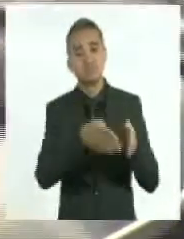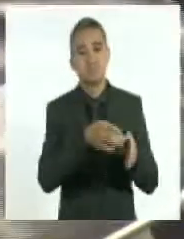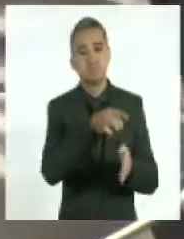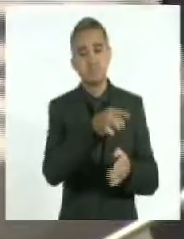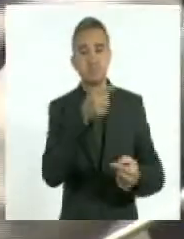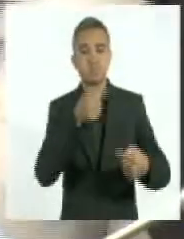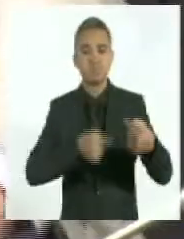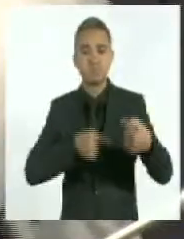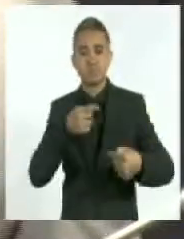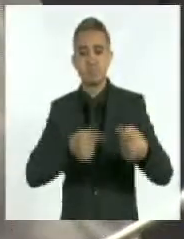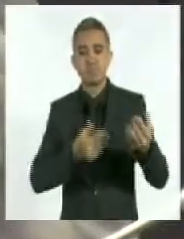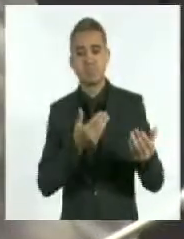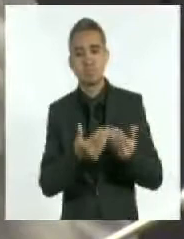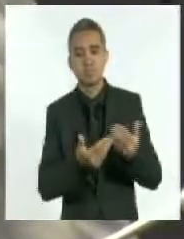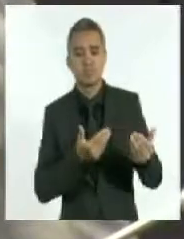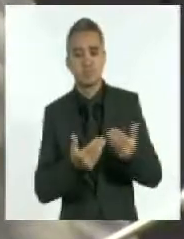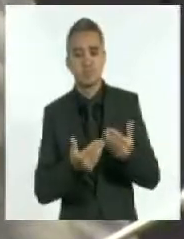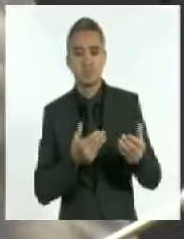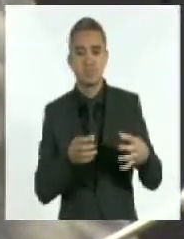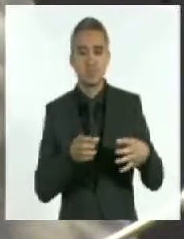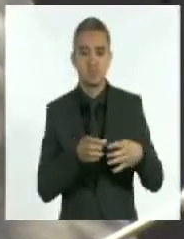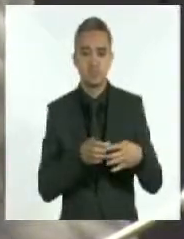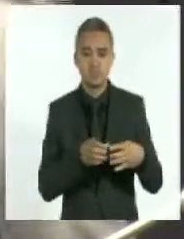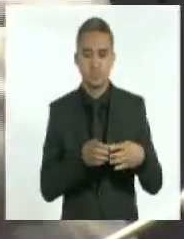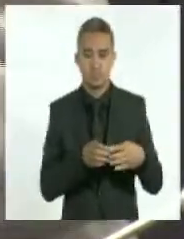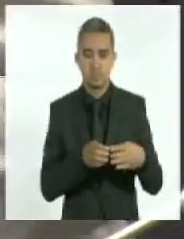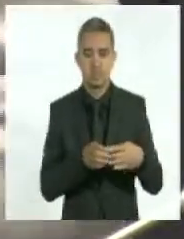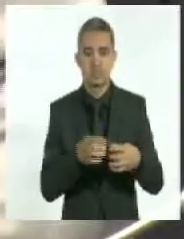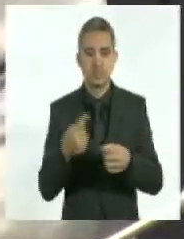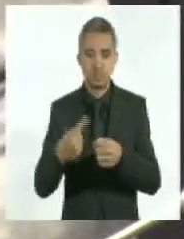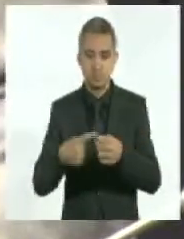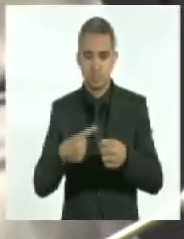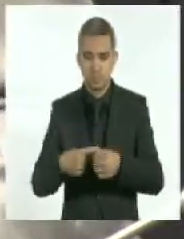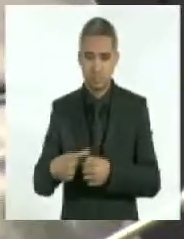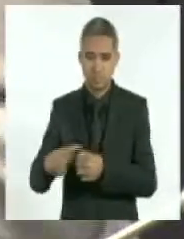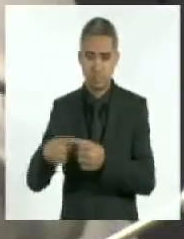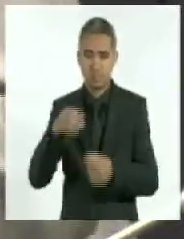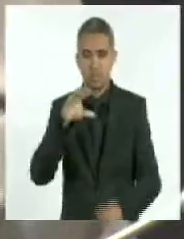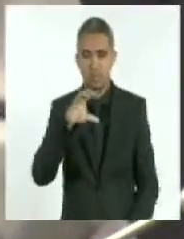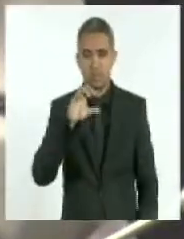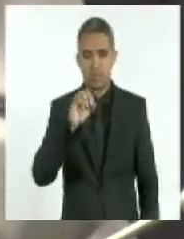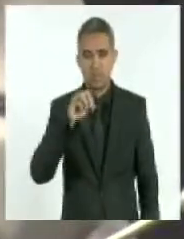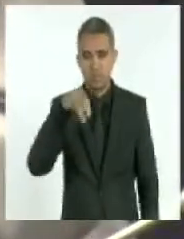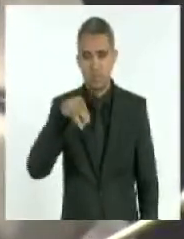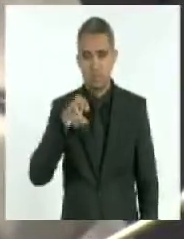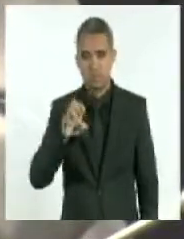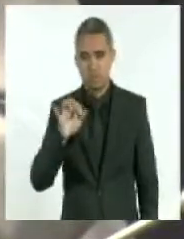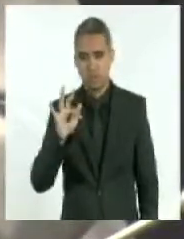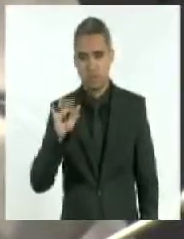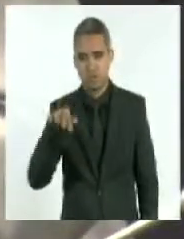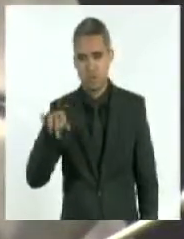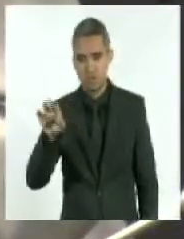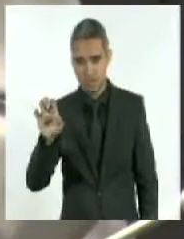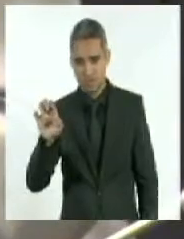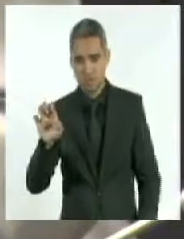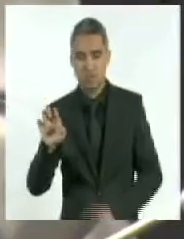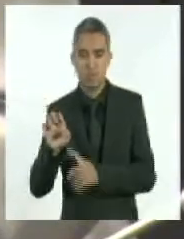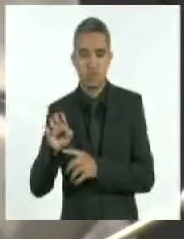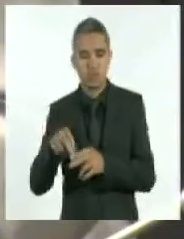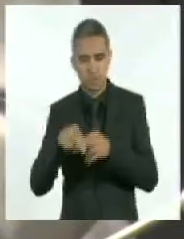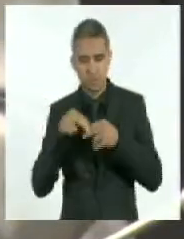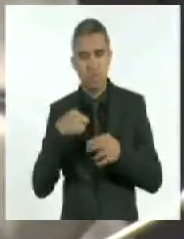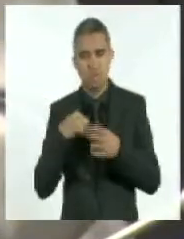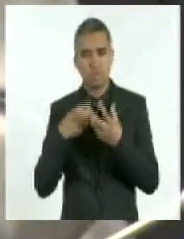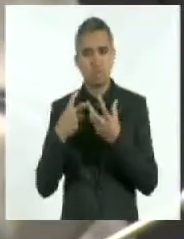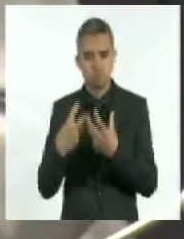com aquele grupo de municípios da Comefec. Era só para isso. Eu sou favorável.